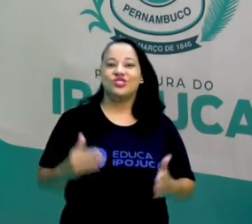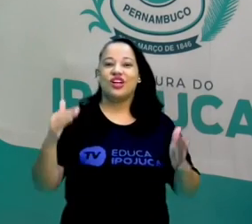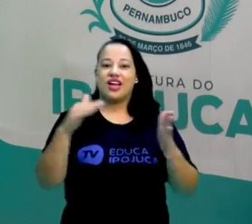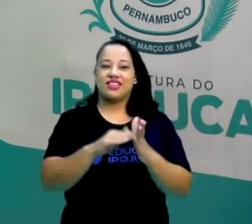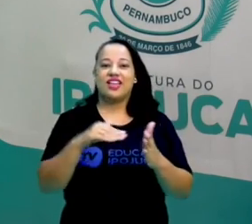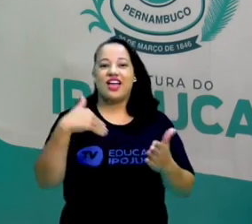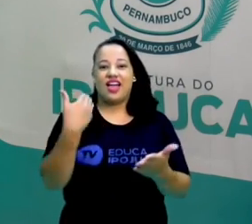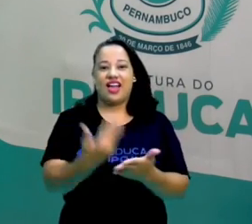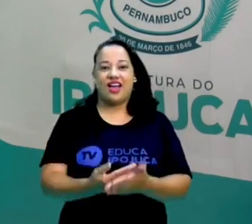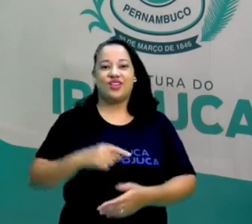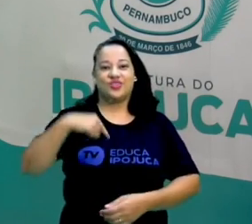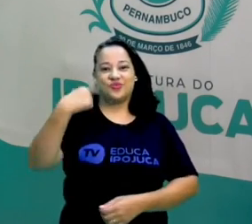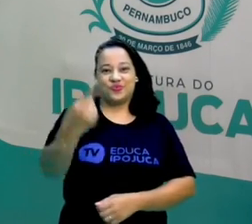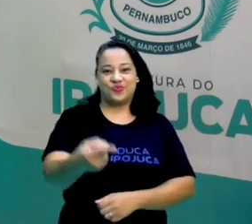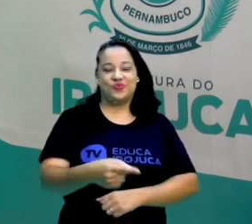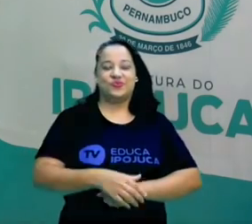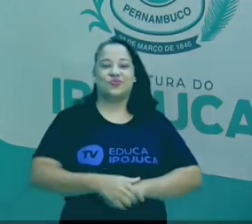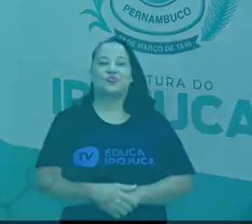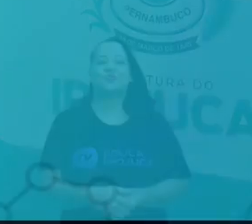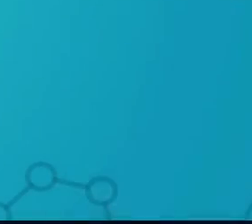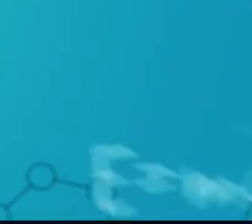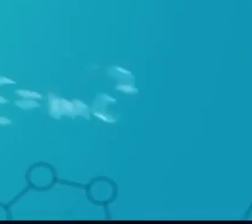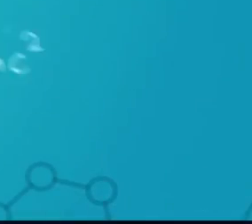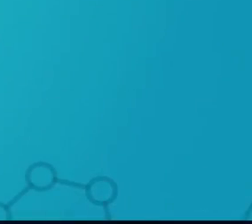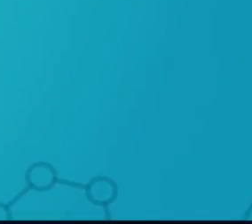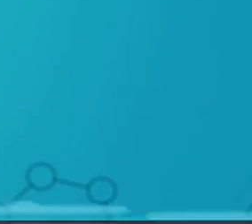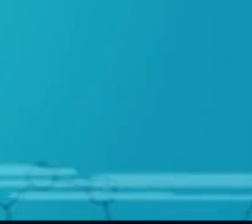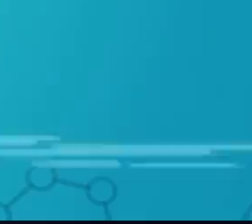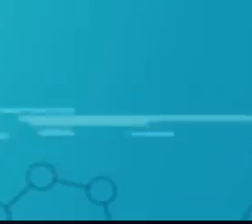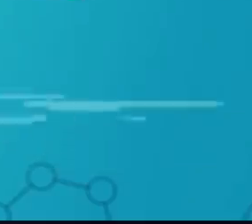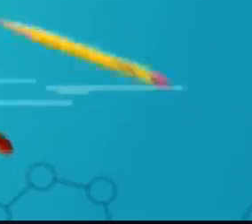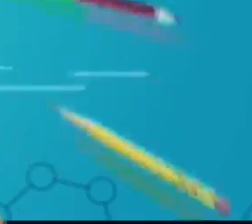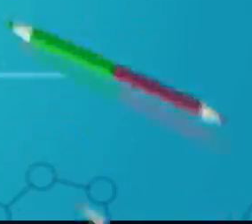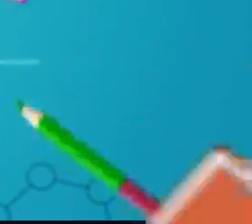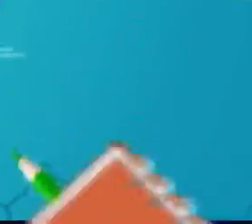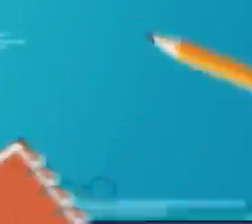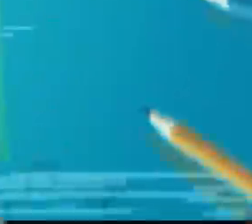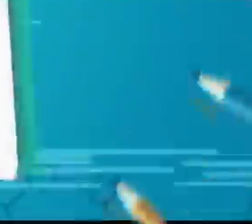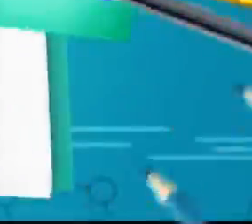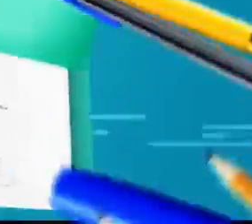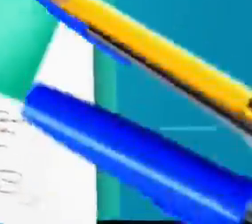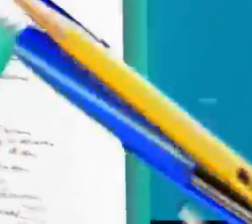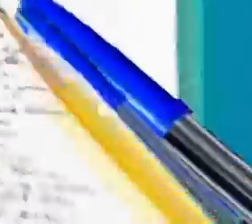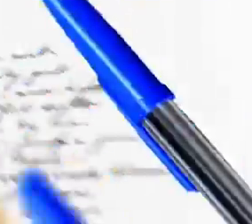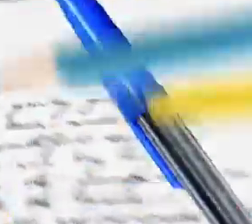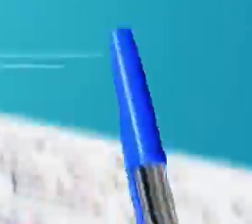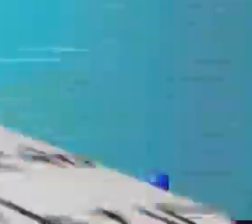a próxima aula!